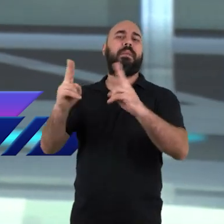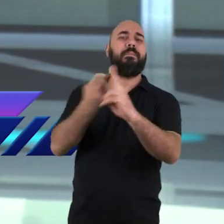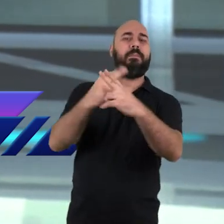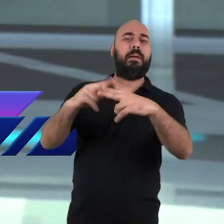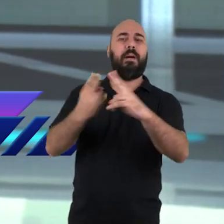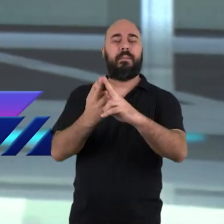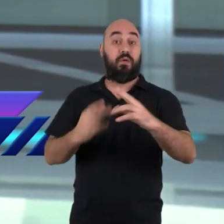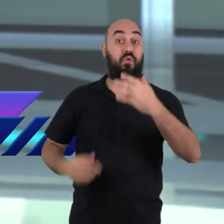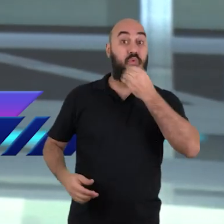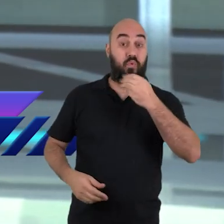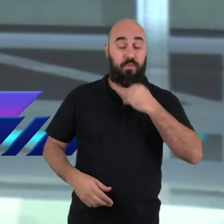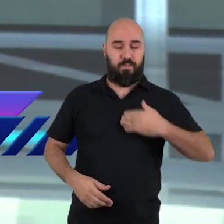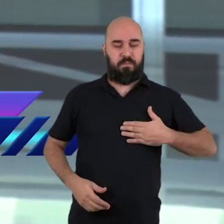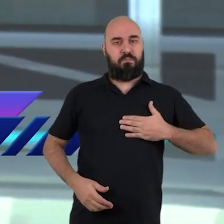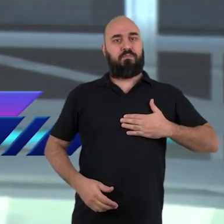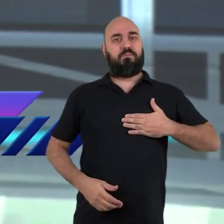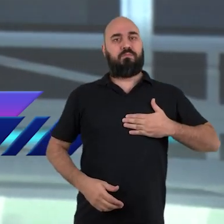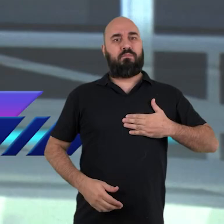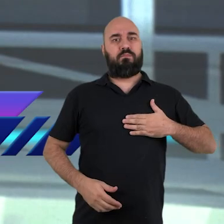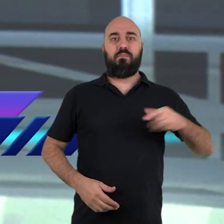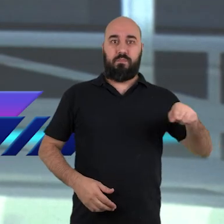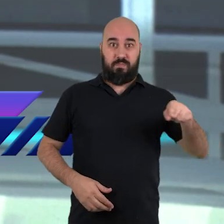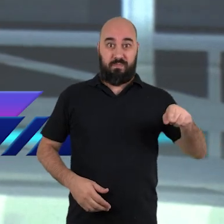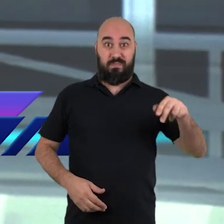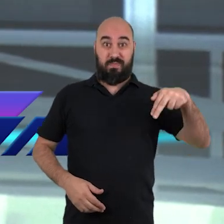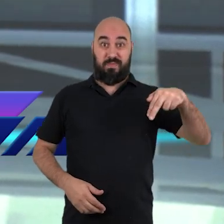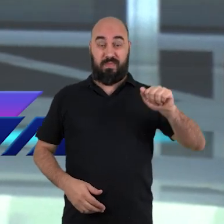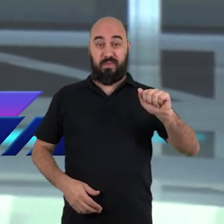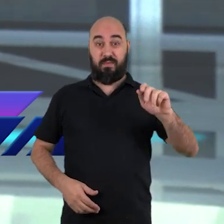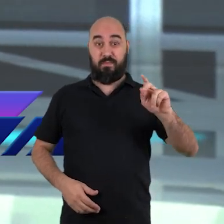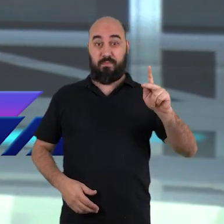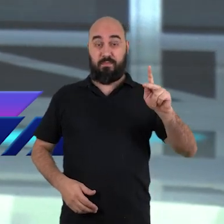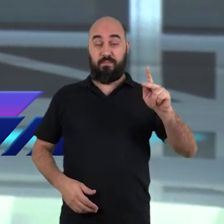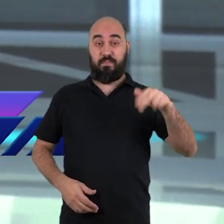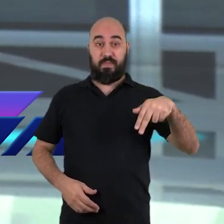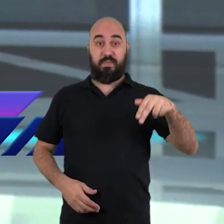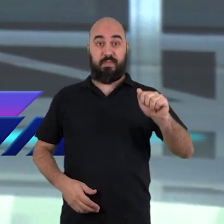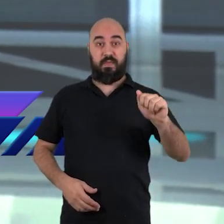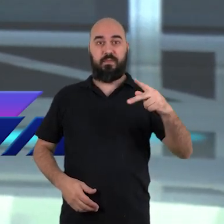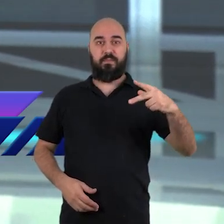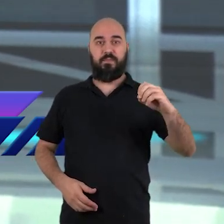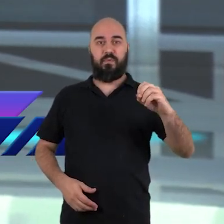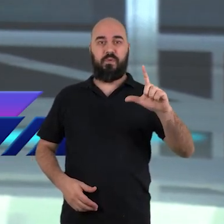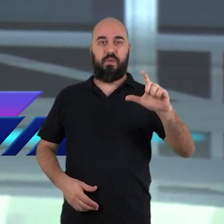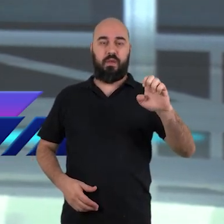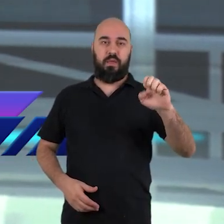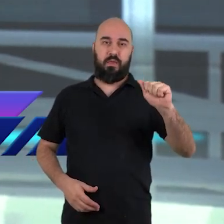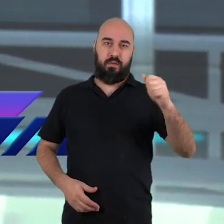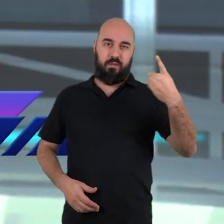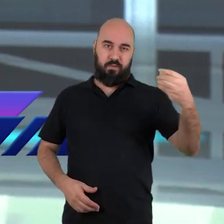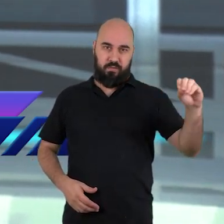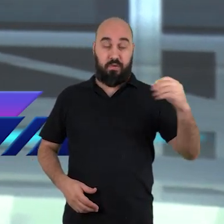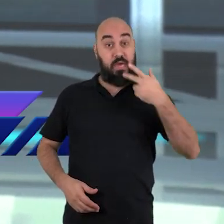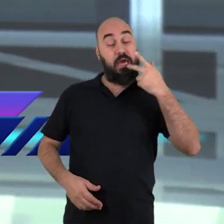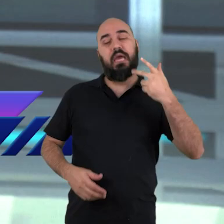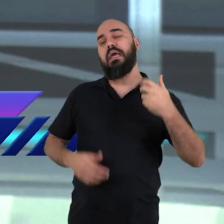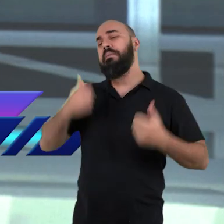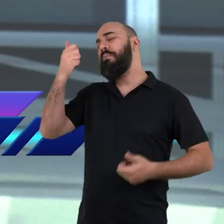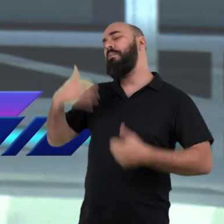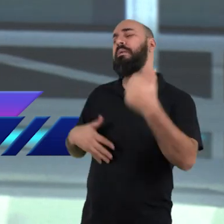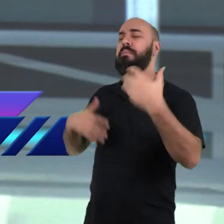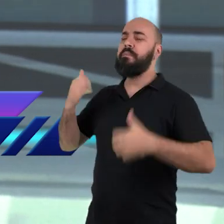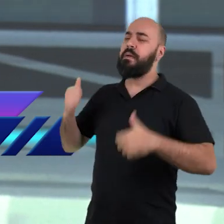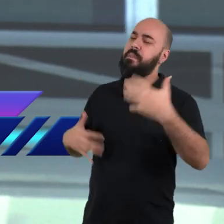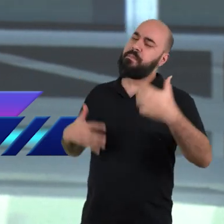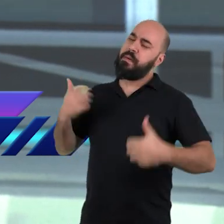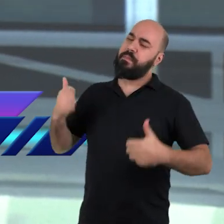Napoleão Bonaparte estava comentando com os seus generais que naquela batalha ele não